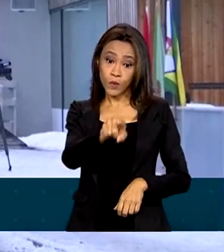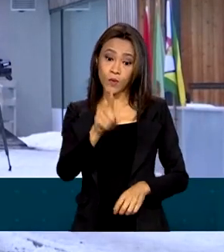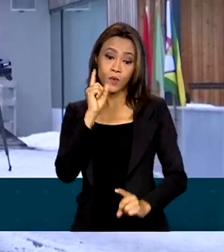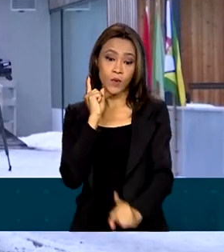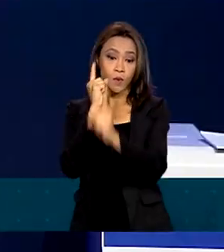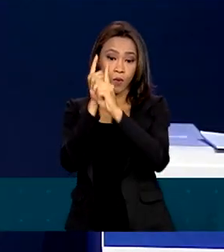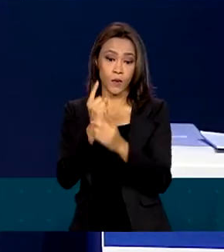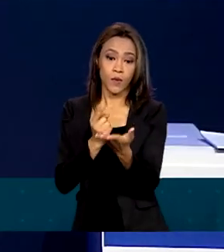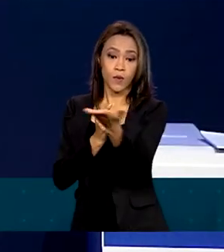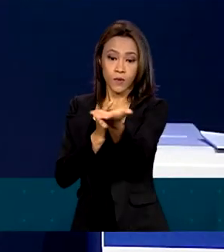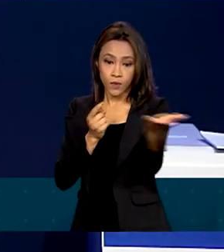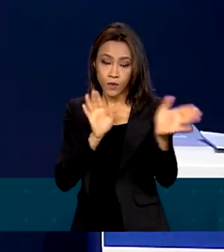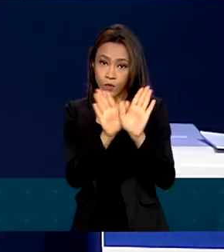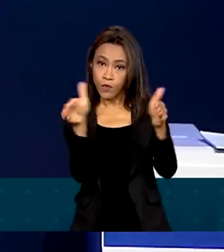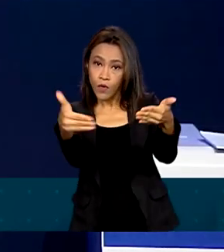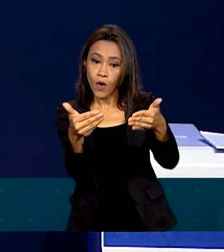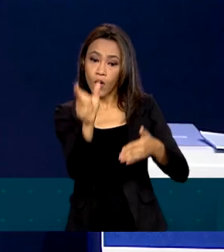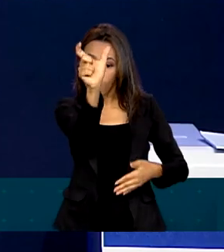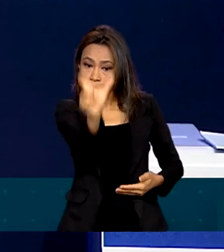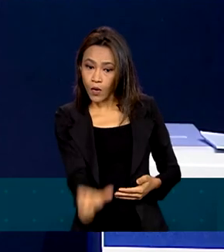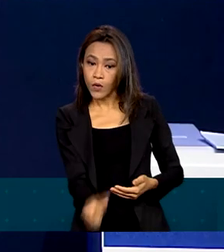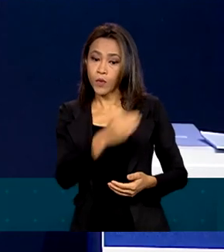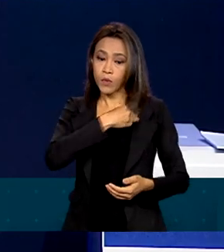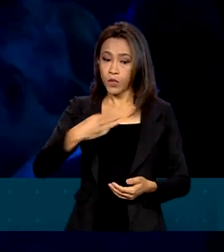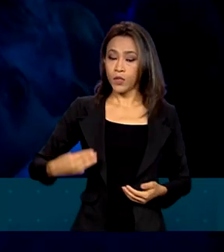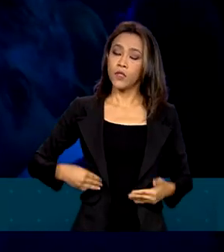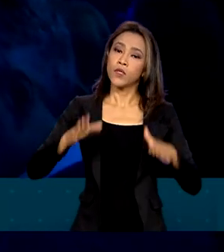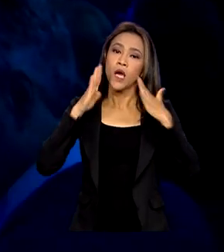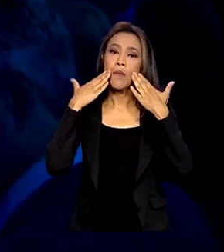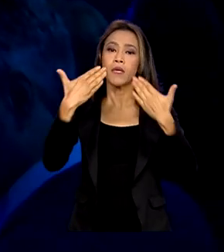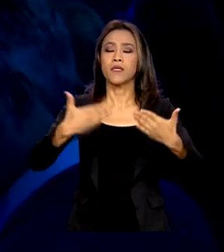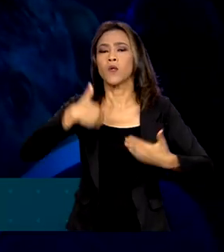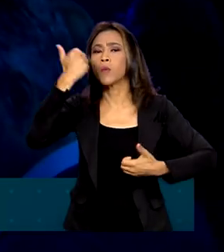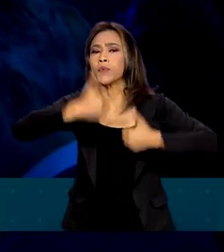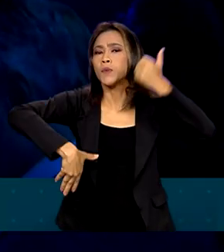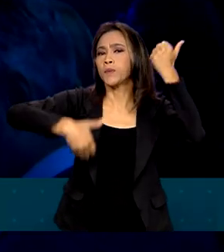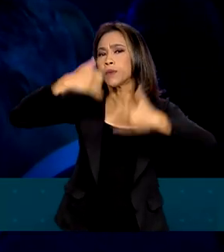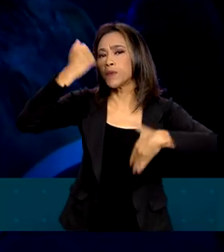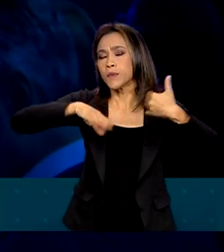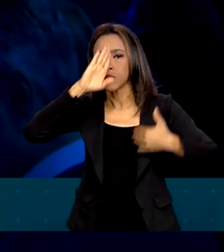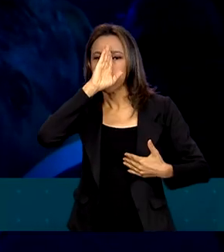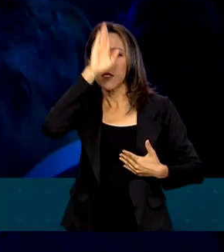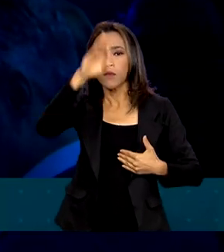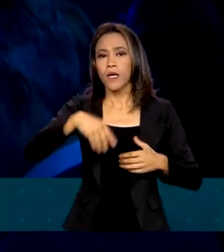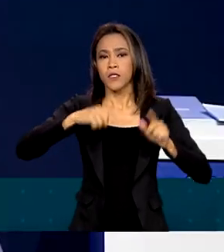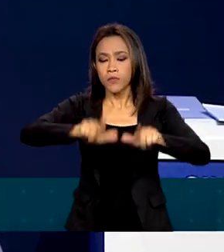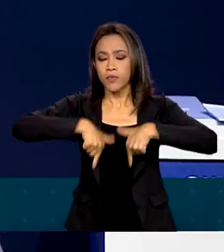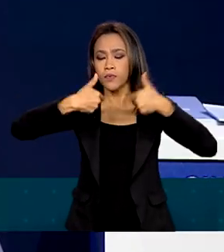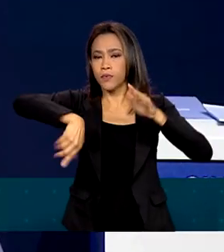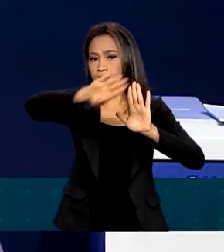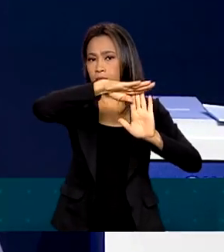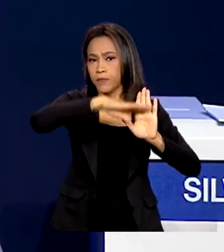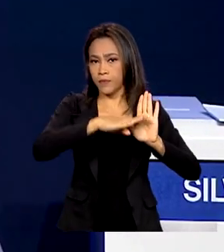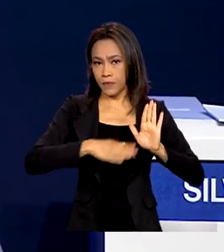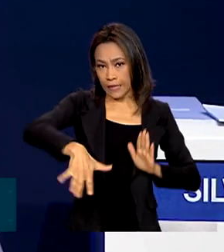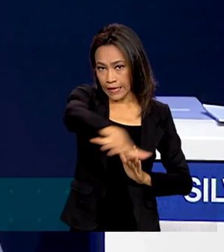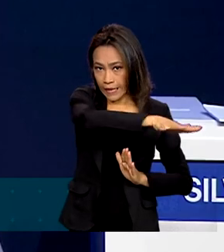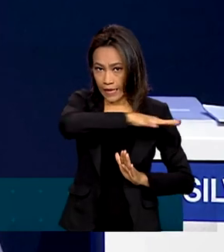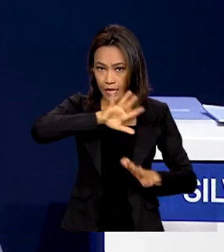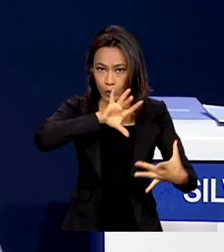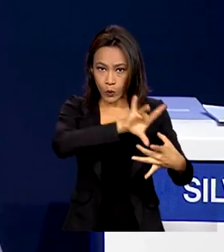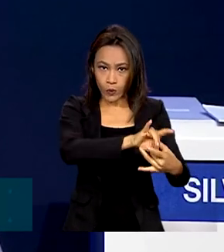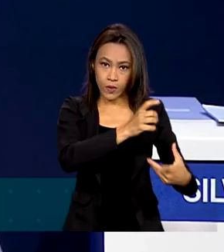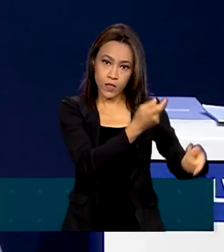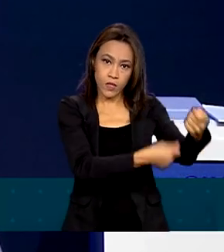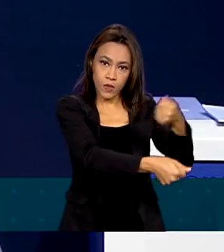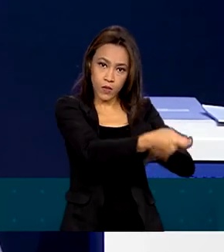econômico mundial o Ministro Fernando Haddad apresentou as prioridades do Governo na área econômica a reforma tributária que